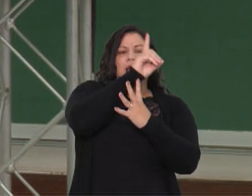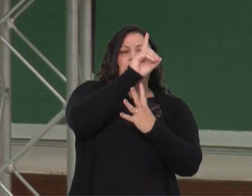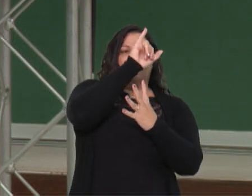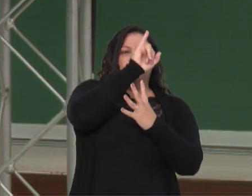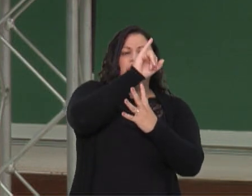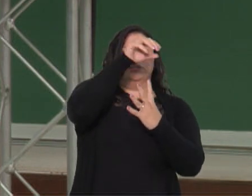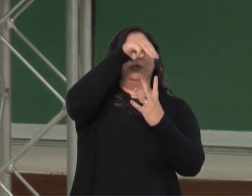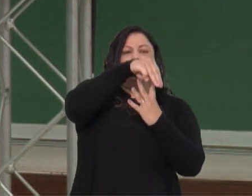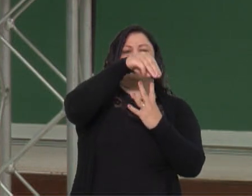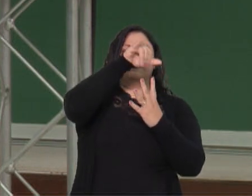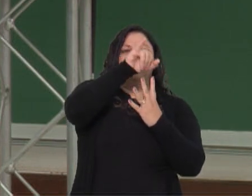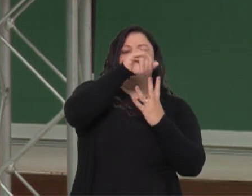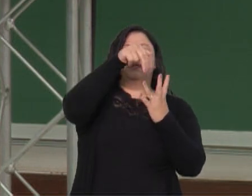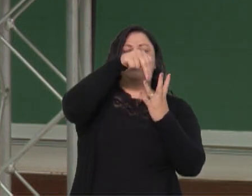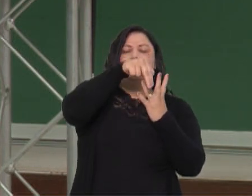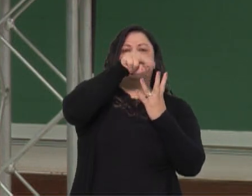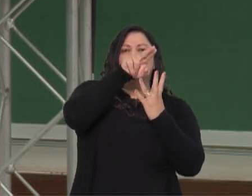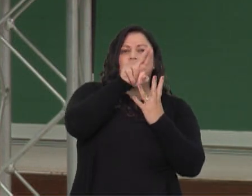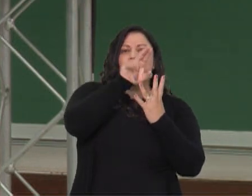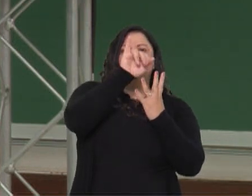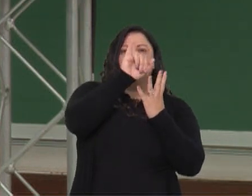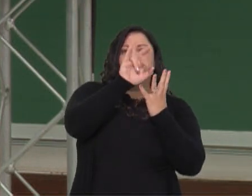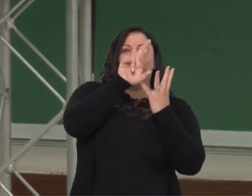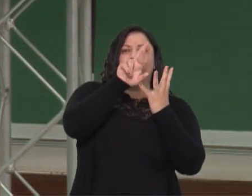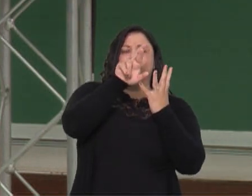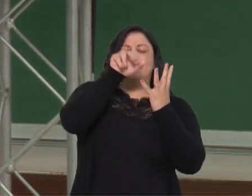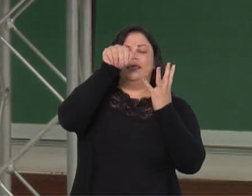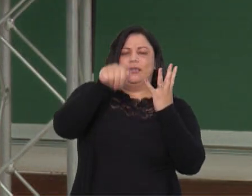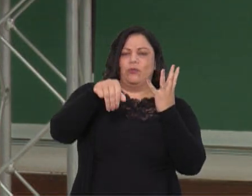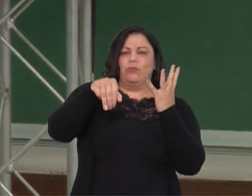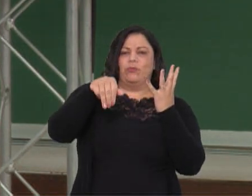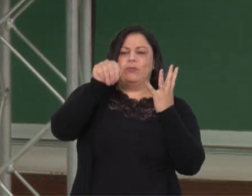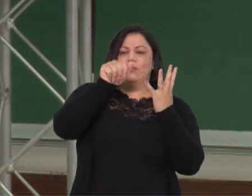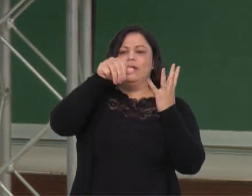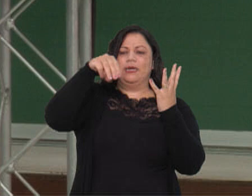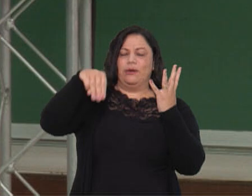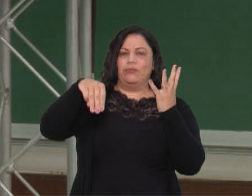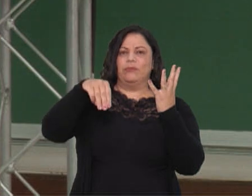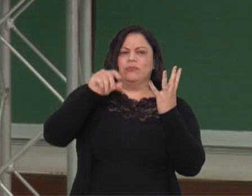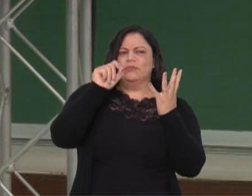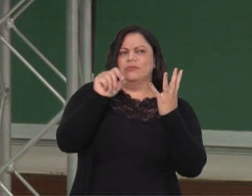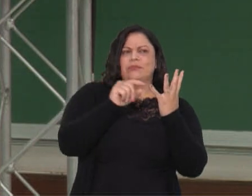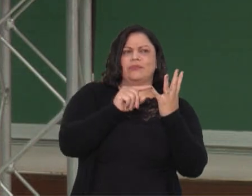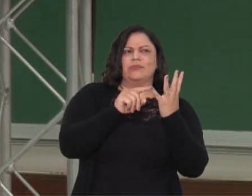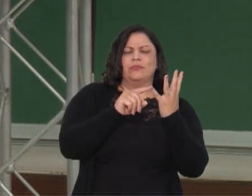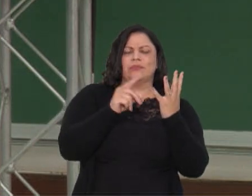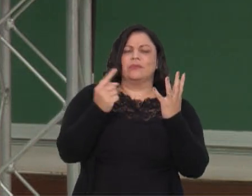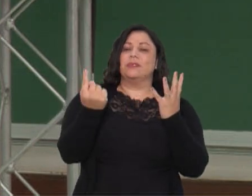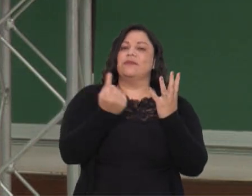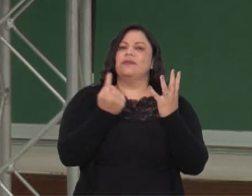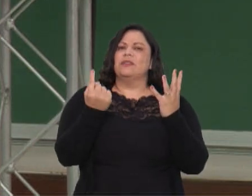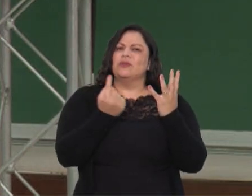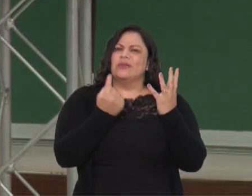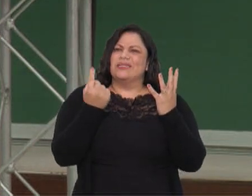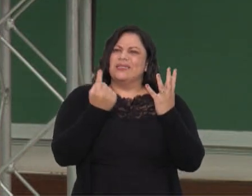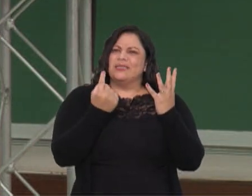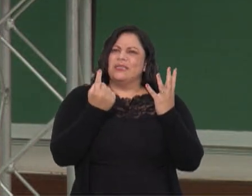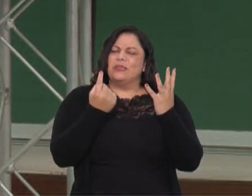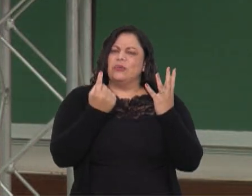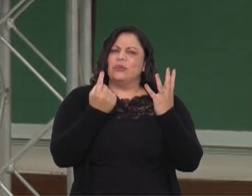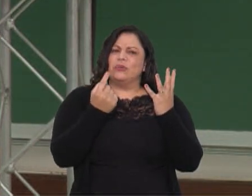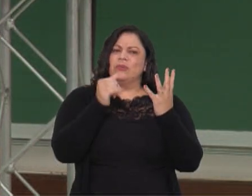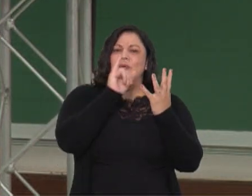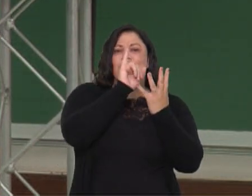Saúde. Saída. E o que acontece quando esse i ou esse u ele fica sozinho na sílaba?